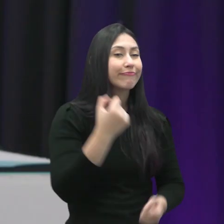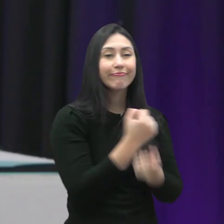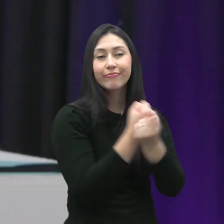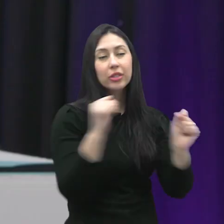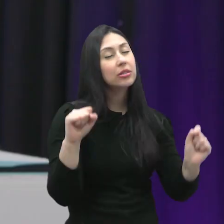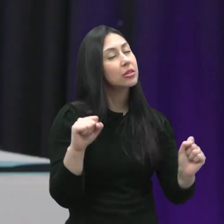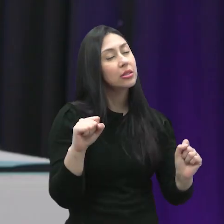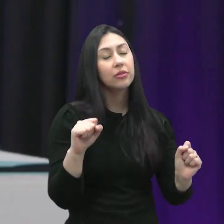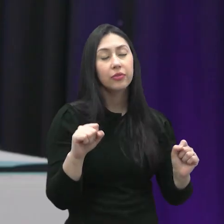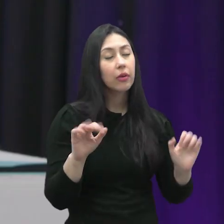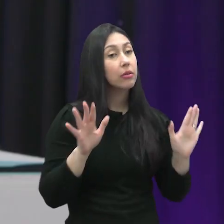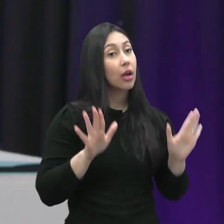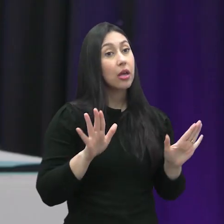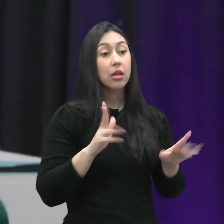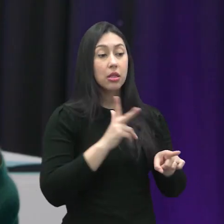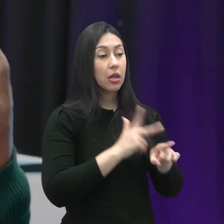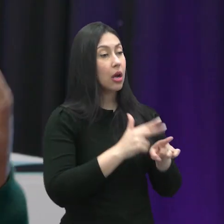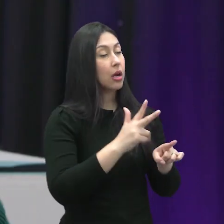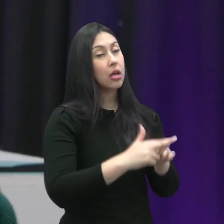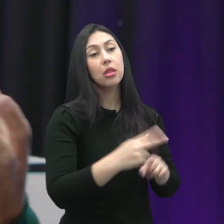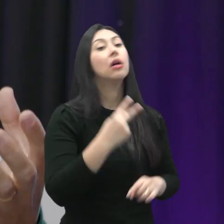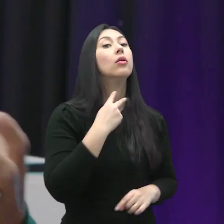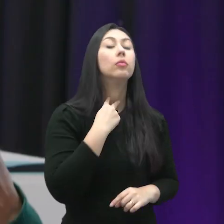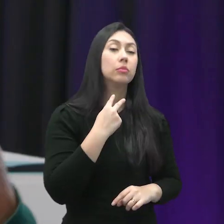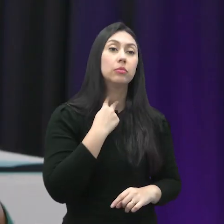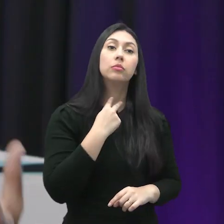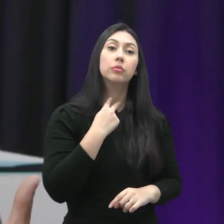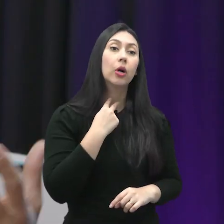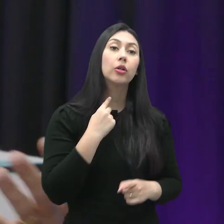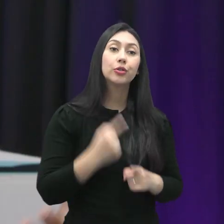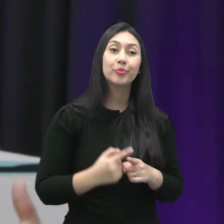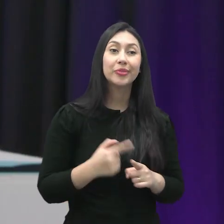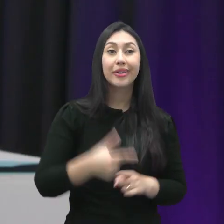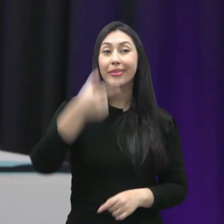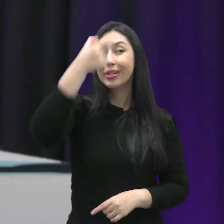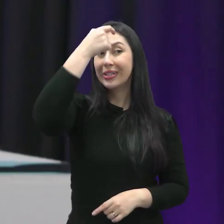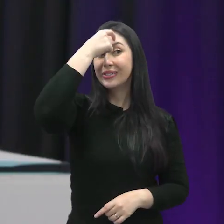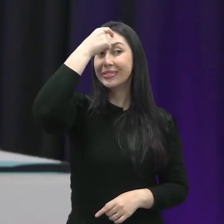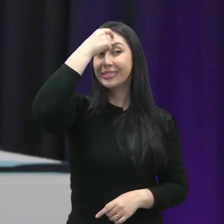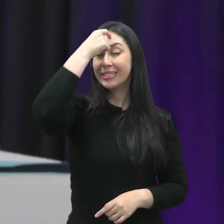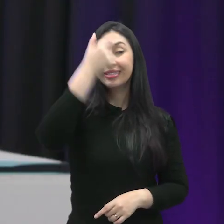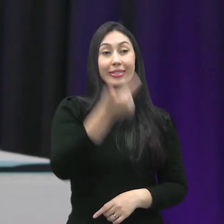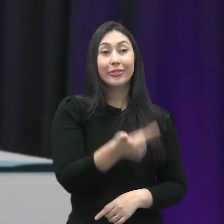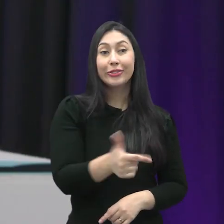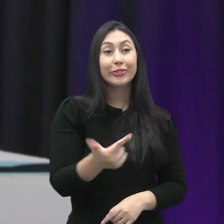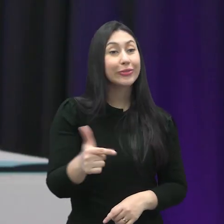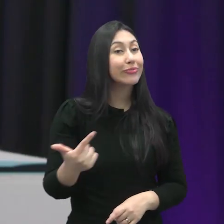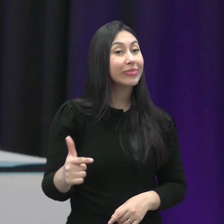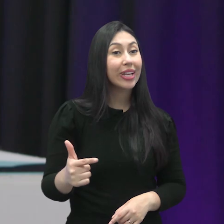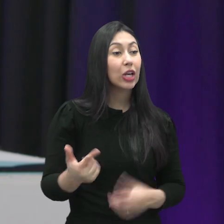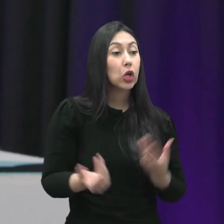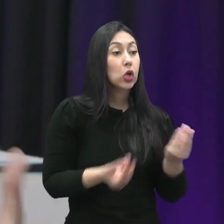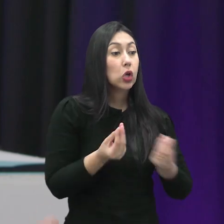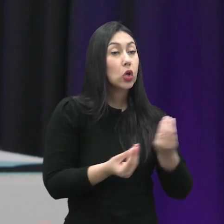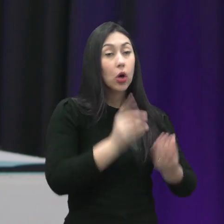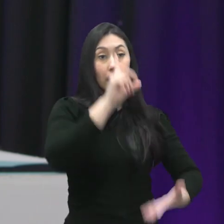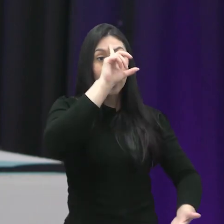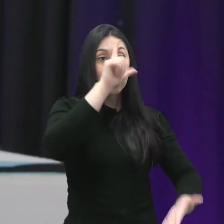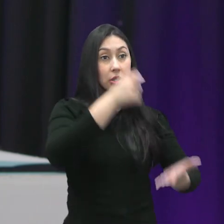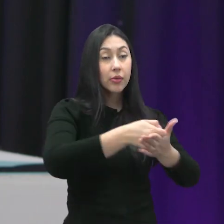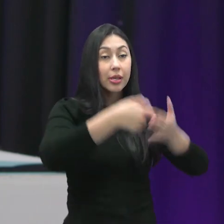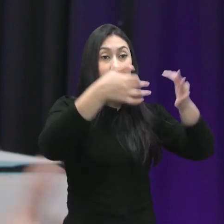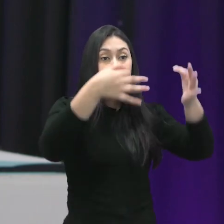atendimento, querem fazer a vasectomia, mas eles naturalmente têm uma condição psicológica, psiquiátrica que não os